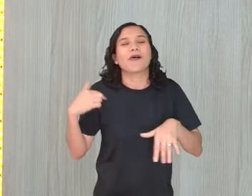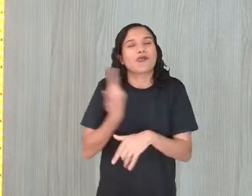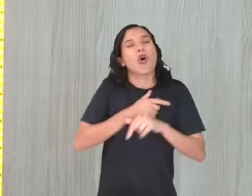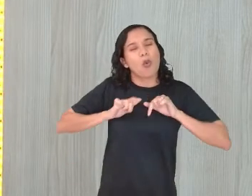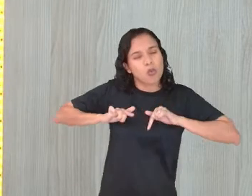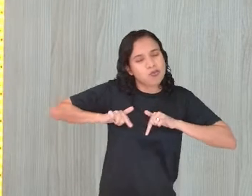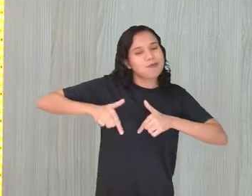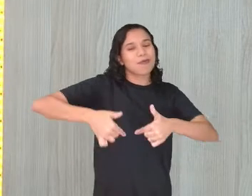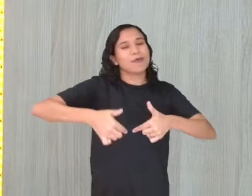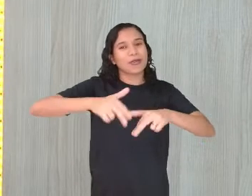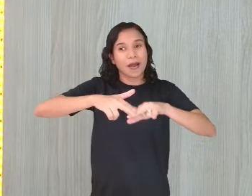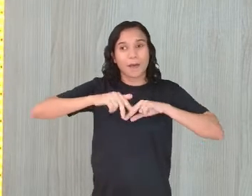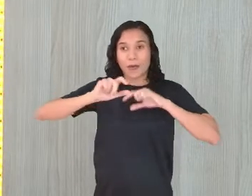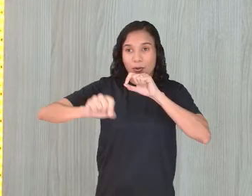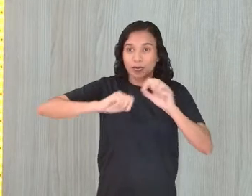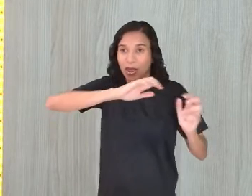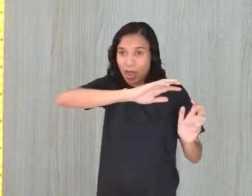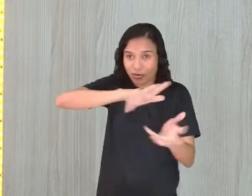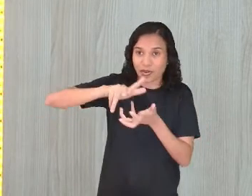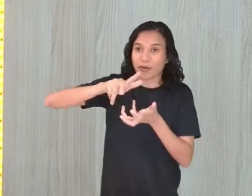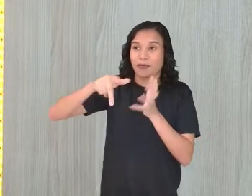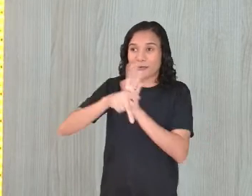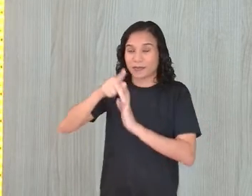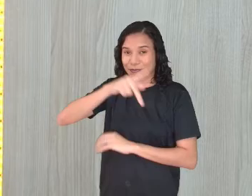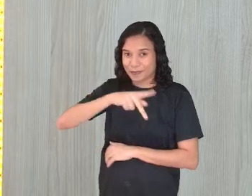volta, geografia, né, professora Vanessa?